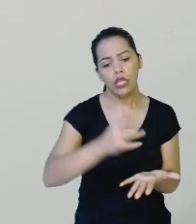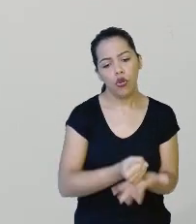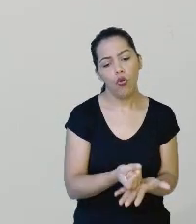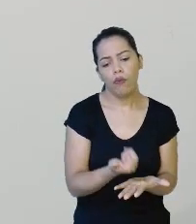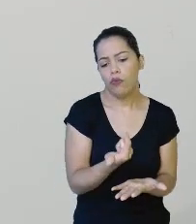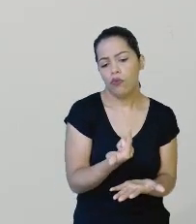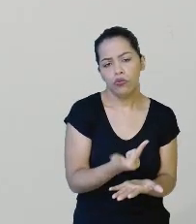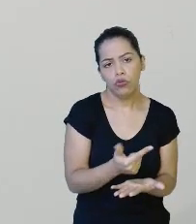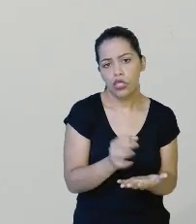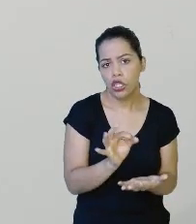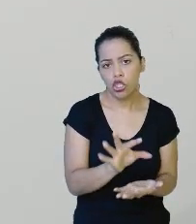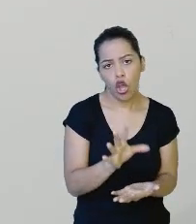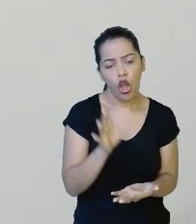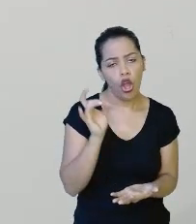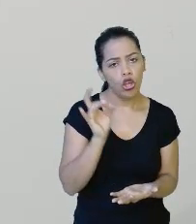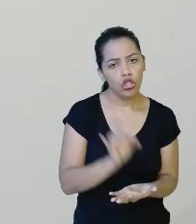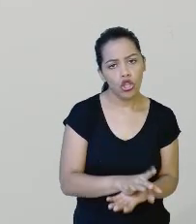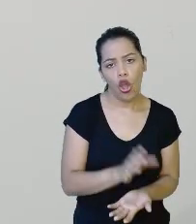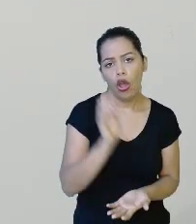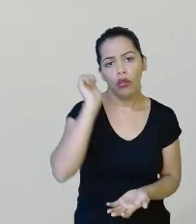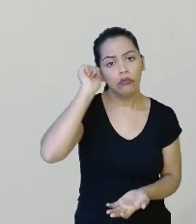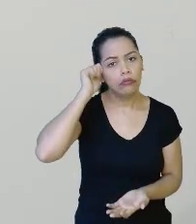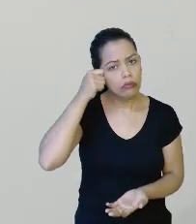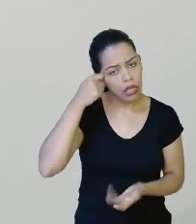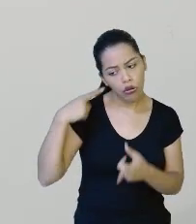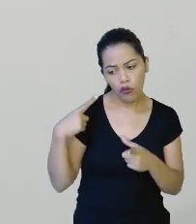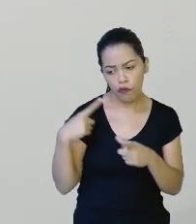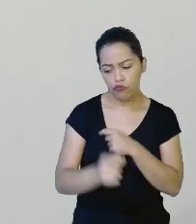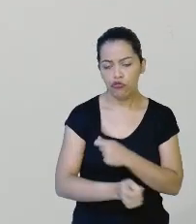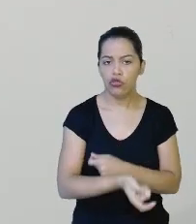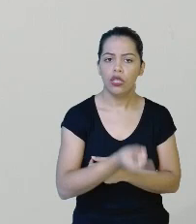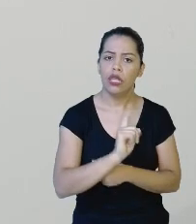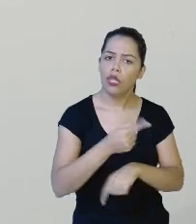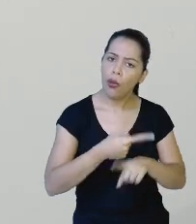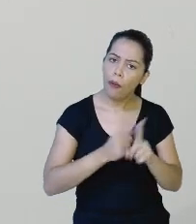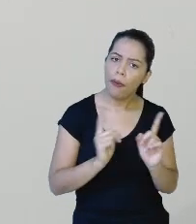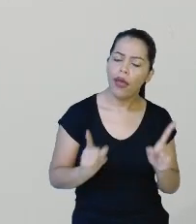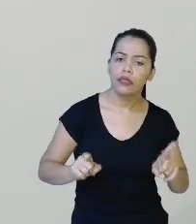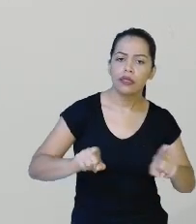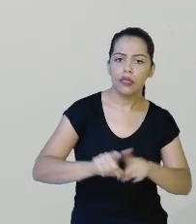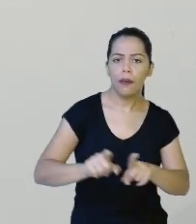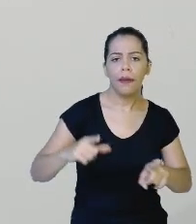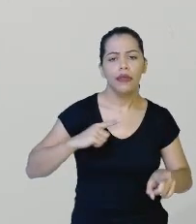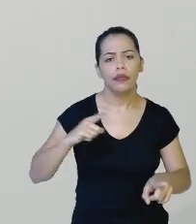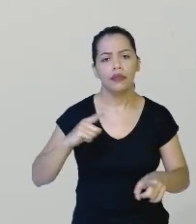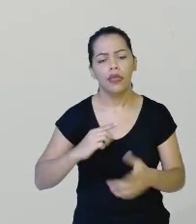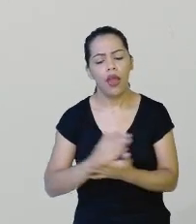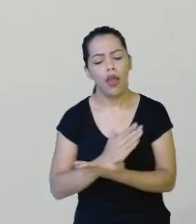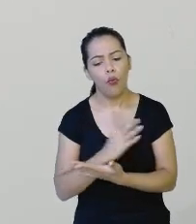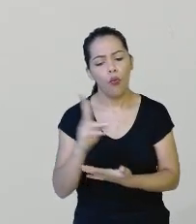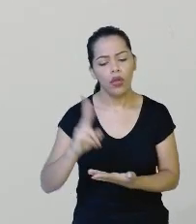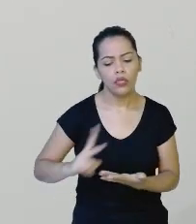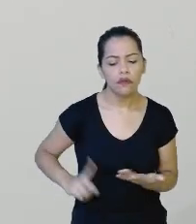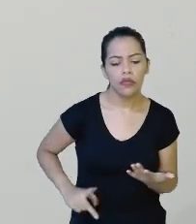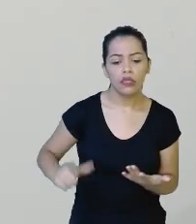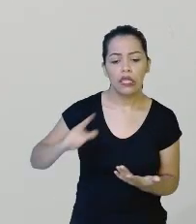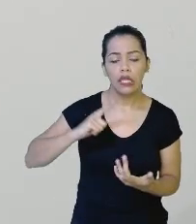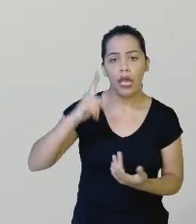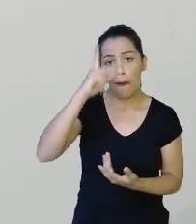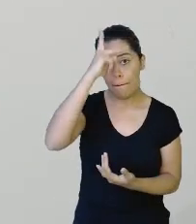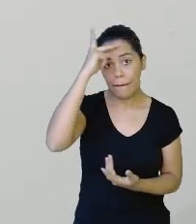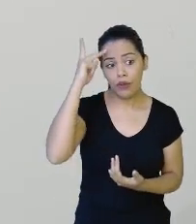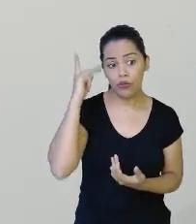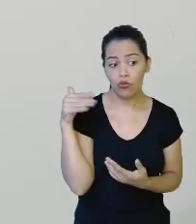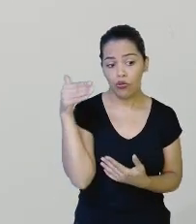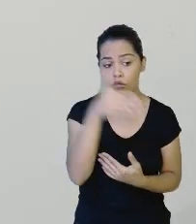habitados por negros fugitivos do trabalho escravo, mas também, às vezes, tinham também pessoas